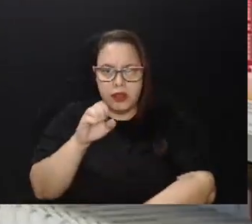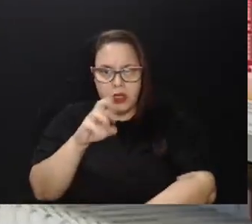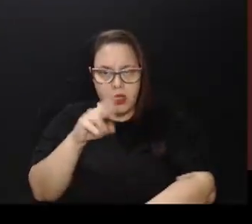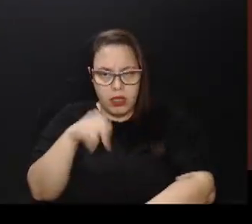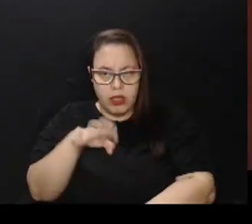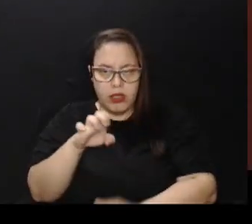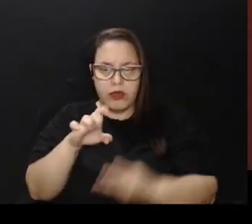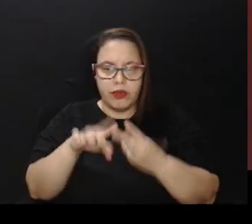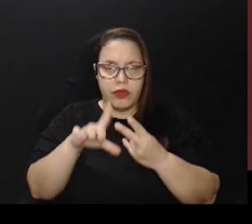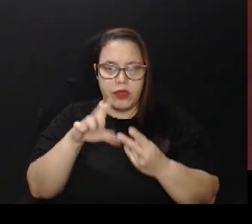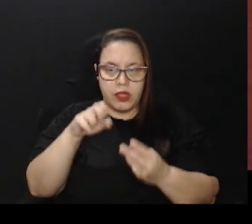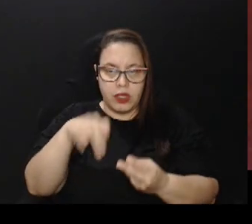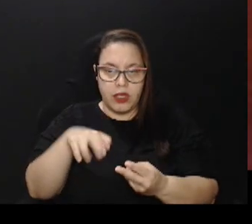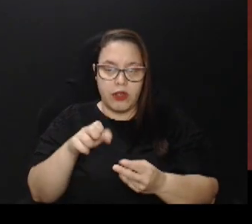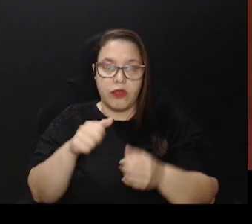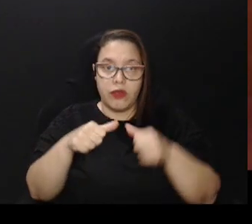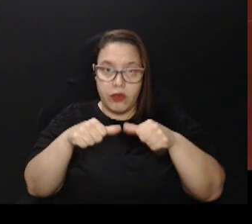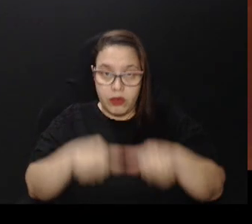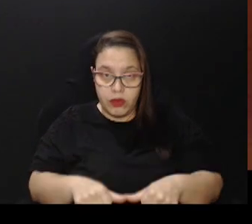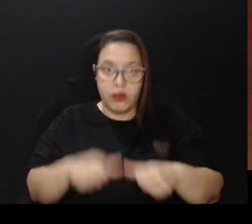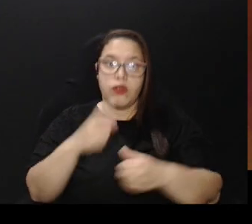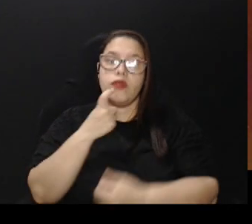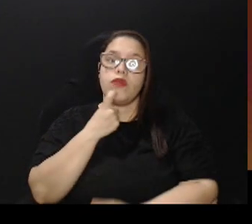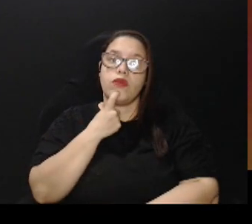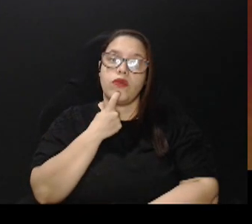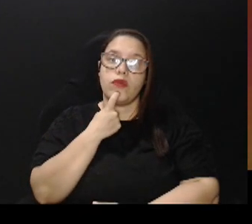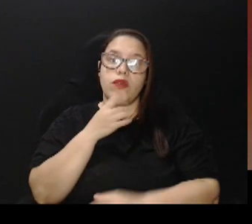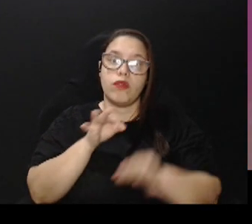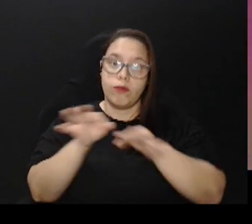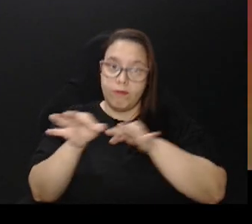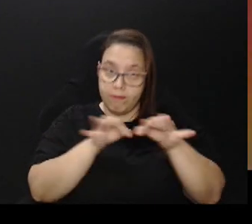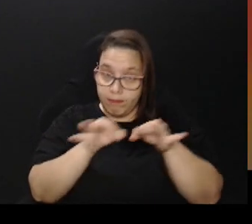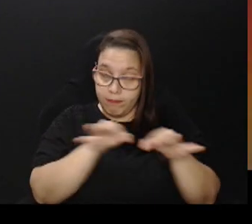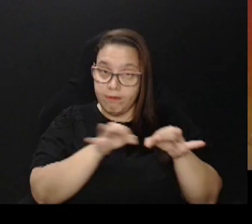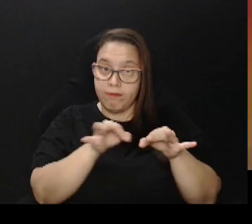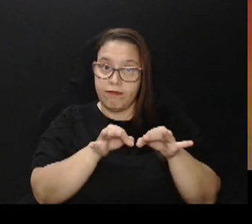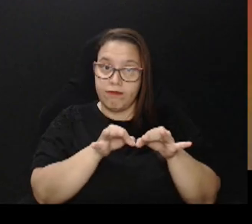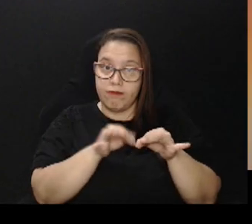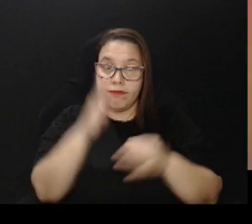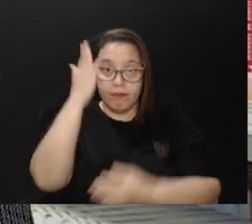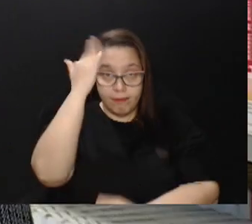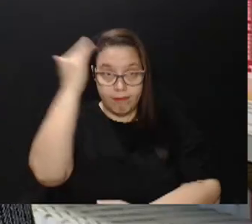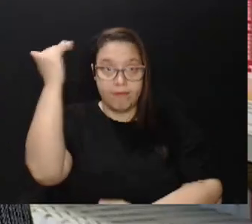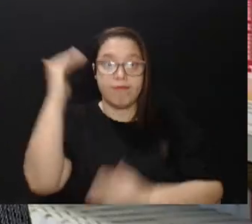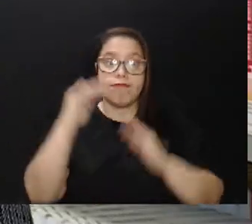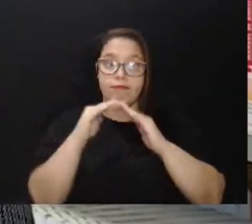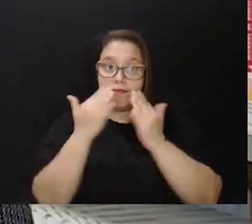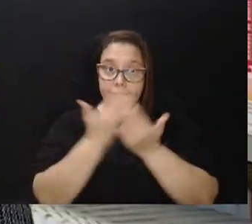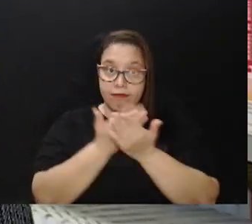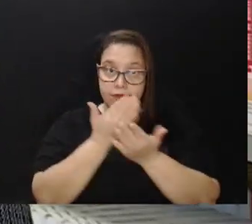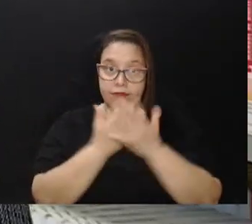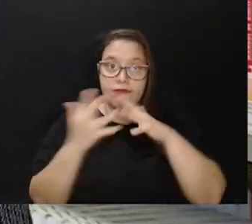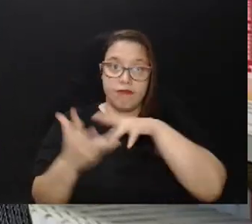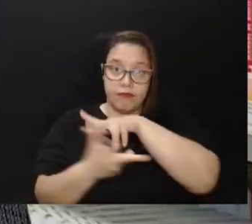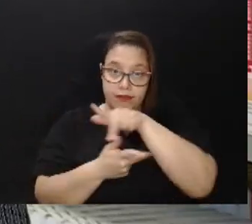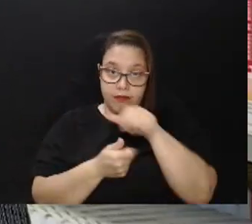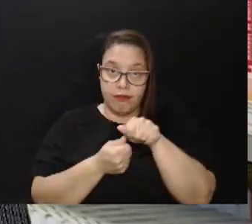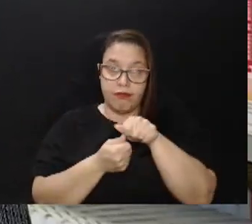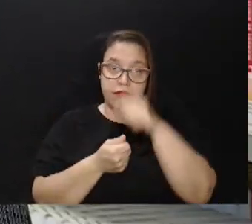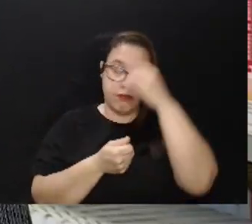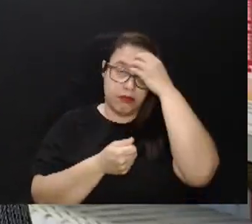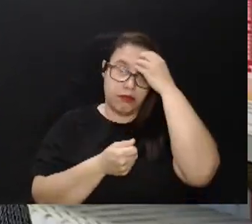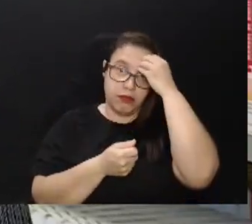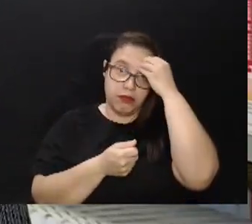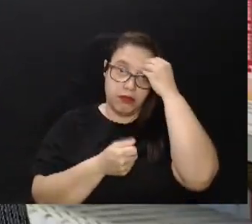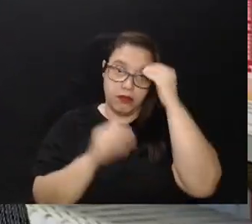estaca aqui em Campinas e vão organizar, então, o famoso Colégio Internacional. E tanto o Colégio Internacional,